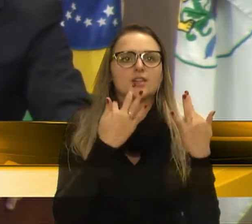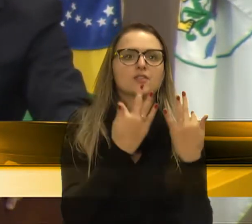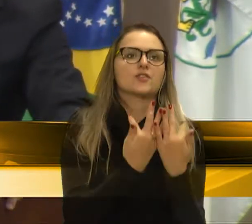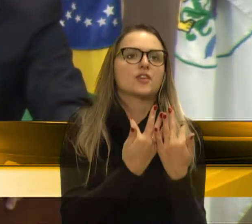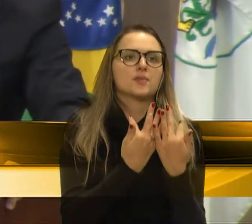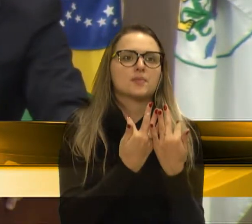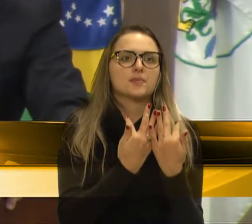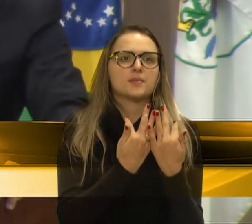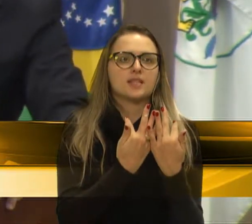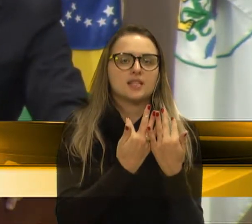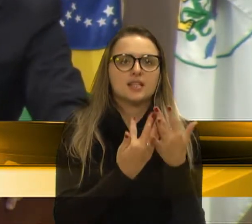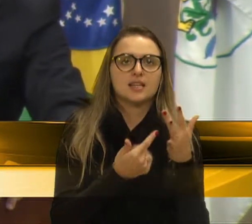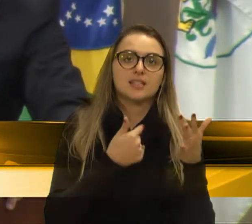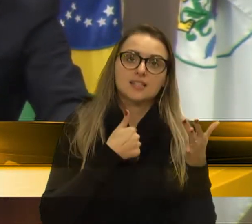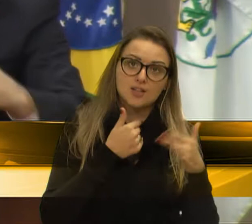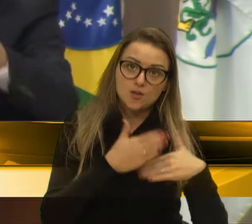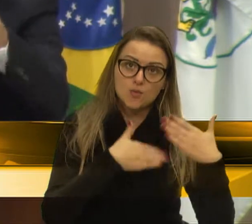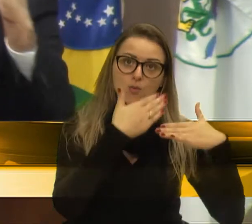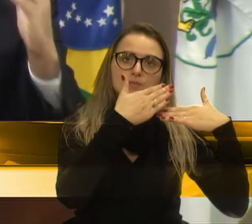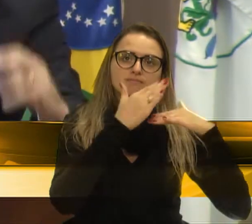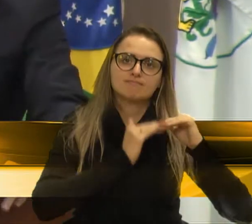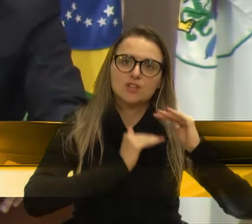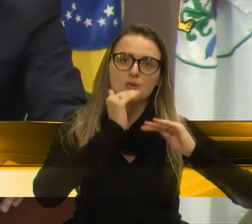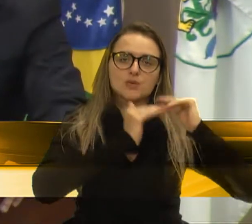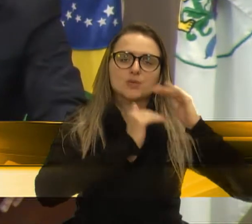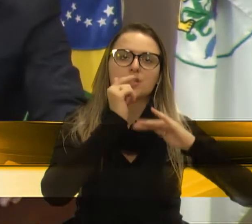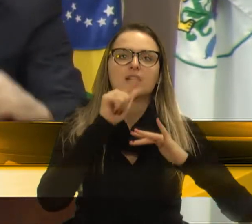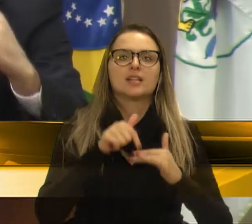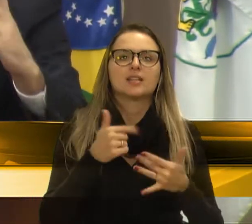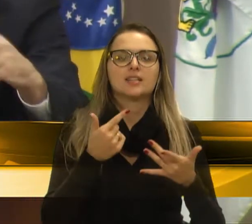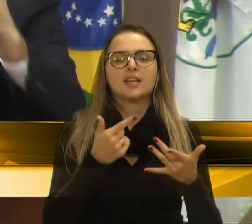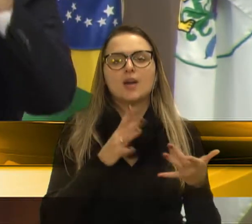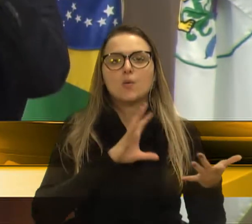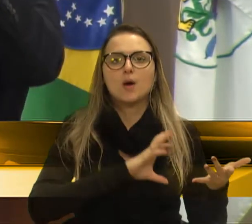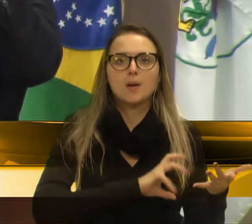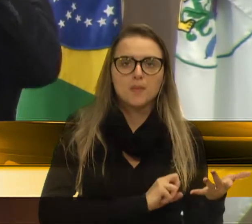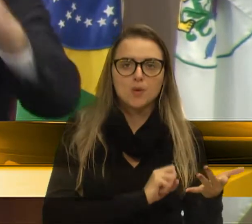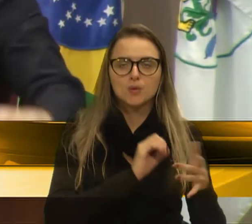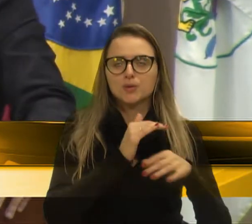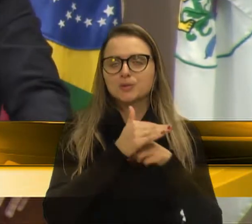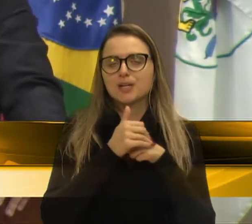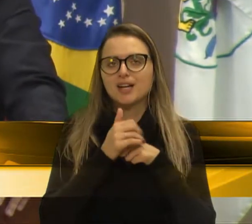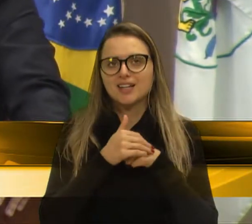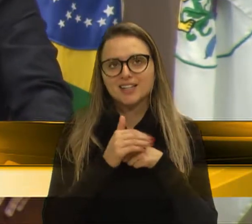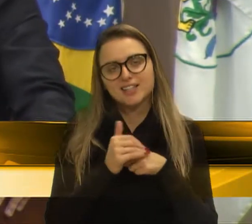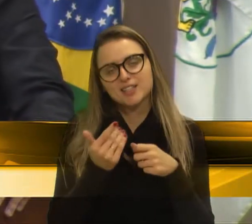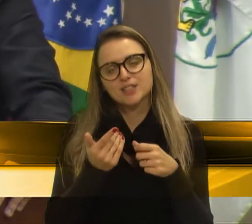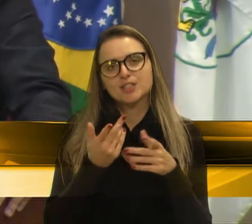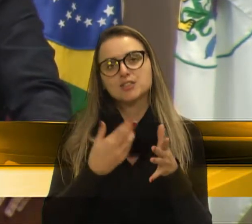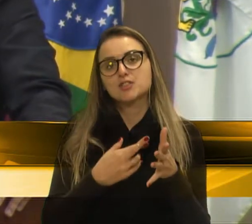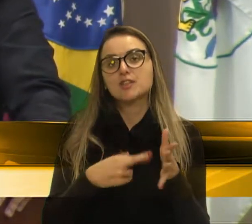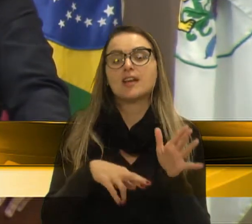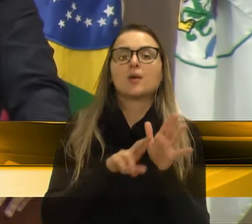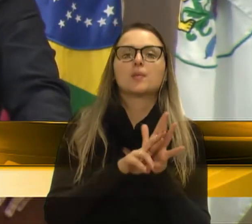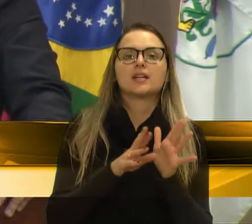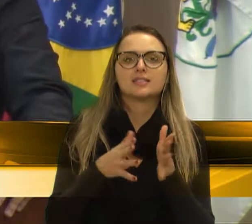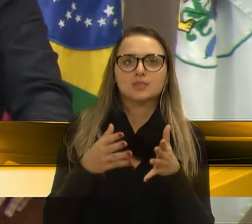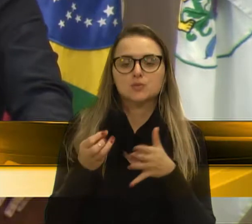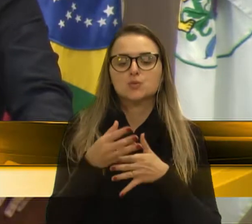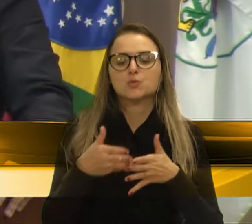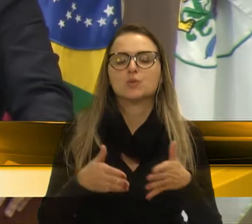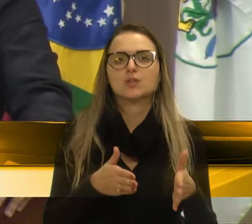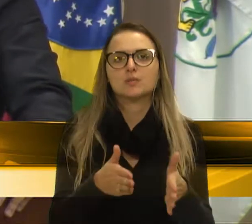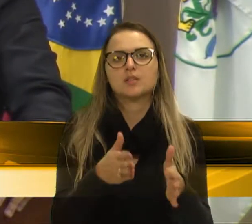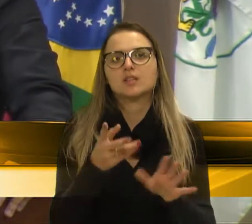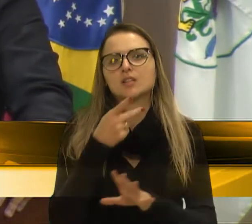família construída, que são o nosso alicerce de amor, de afeto, de retomada de rumo.